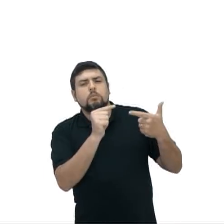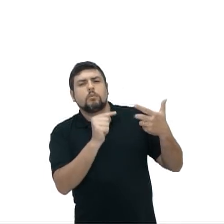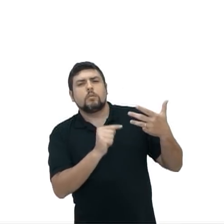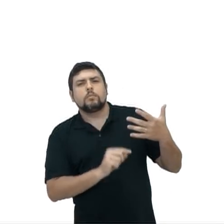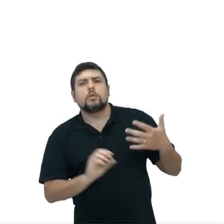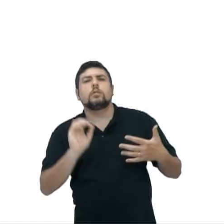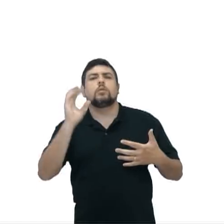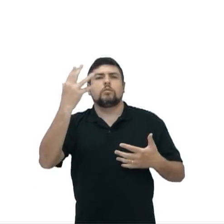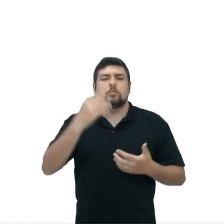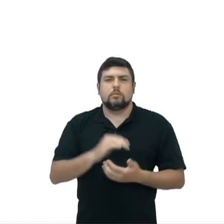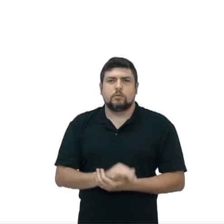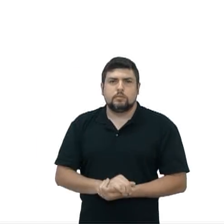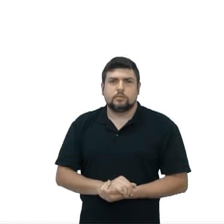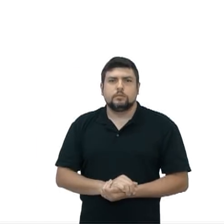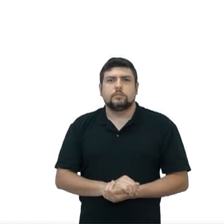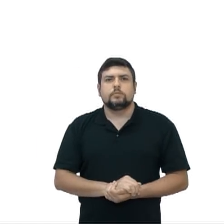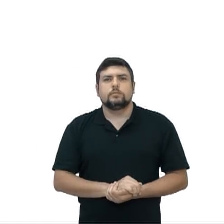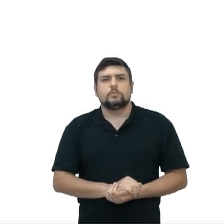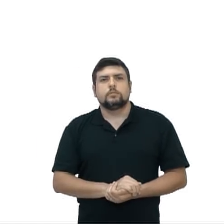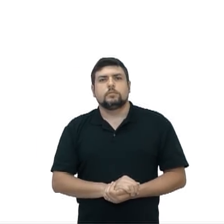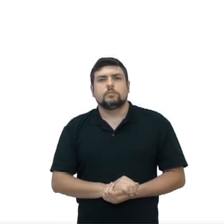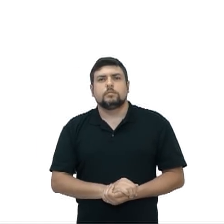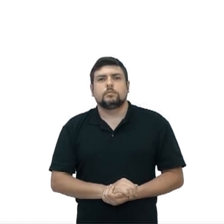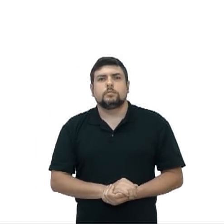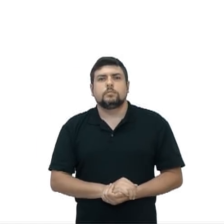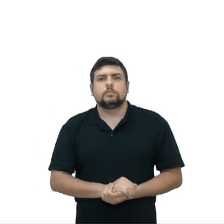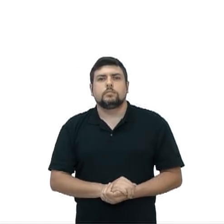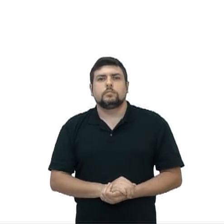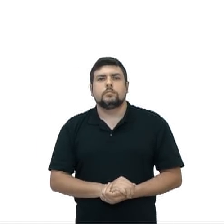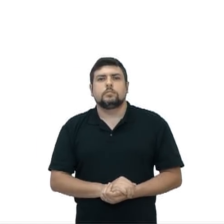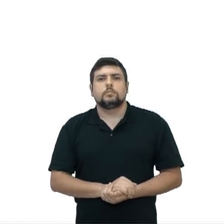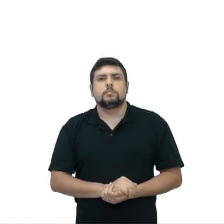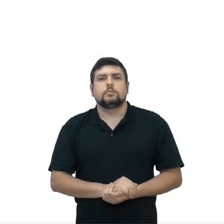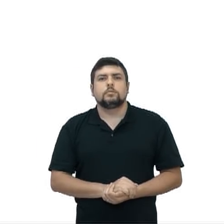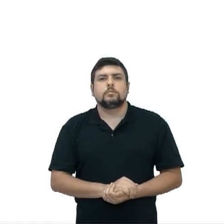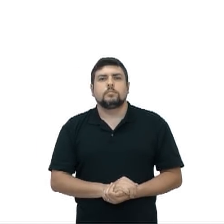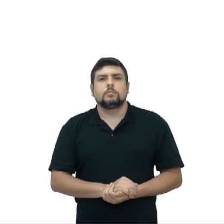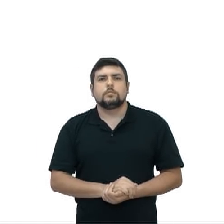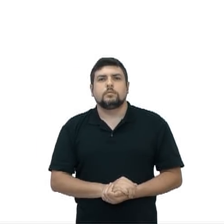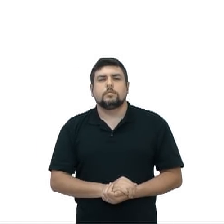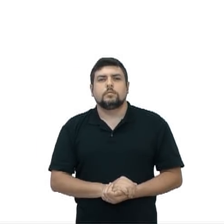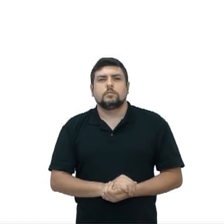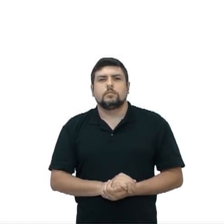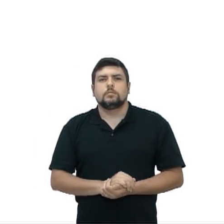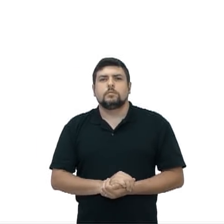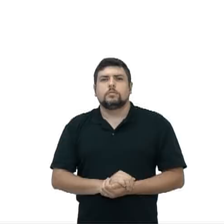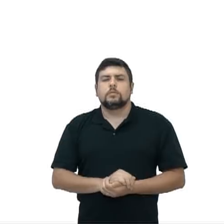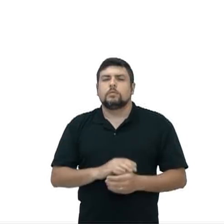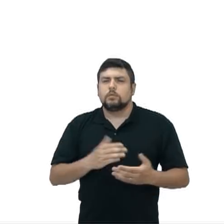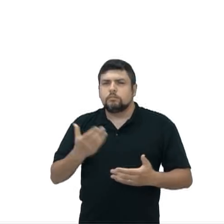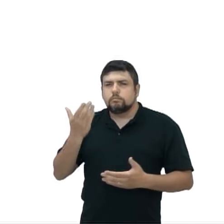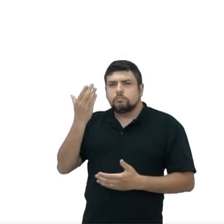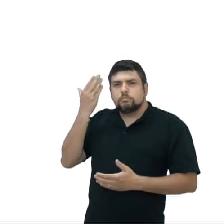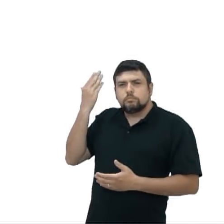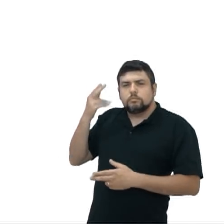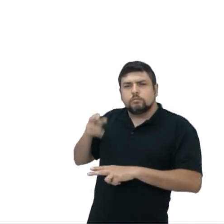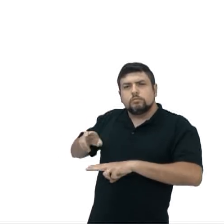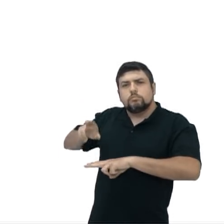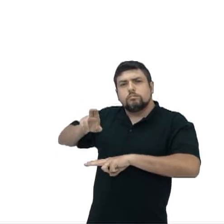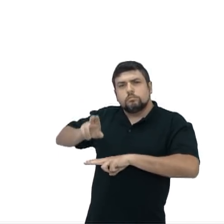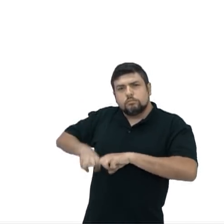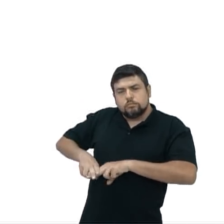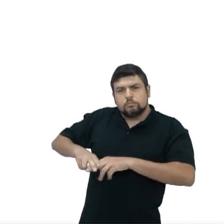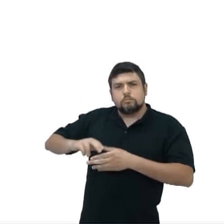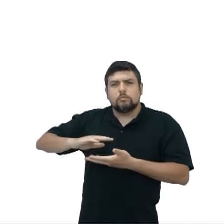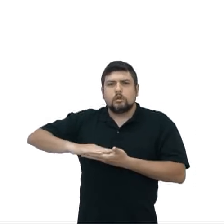down, took out a notebook and a pen and started taking notes. Ele sentou, pegou o notebook, uma